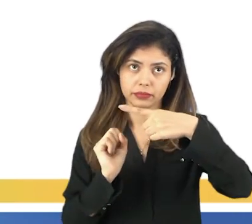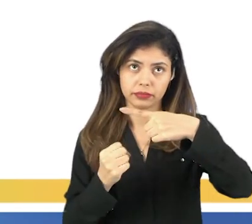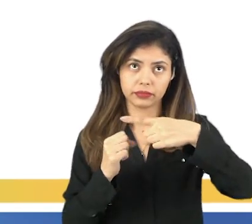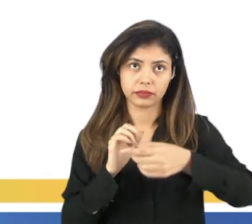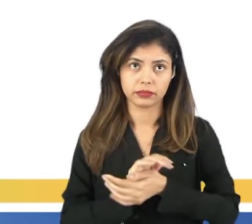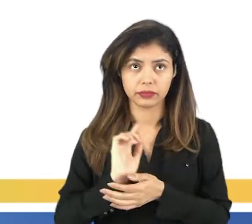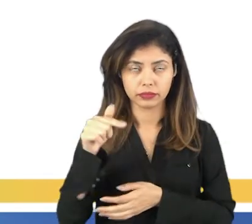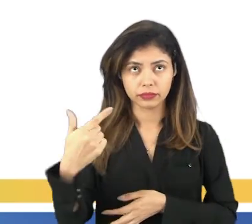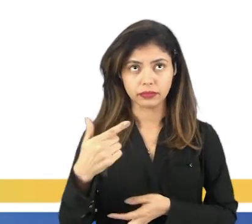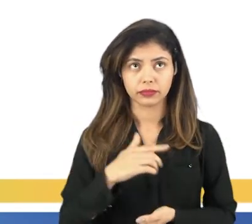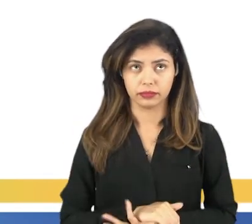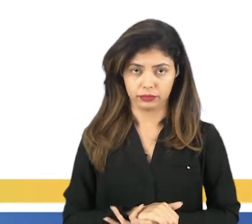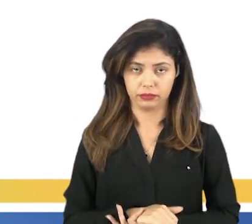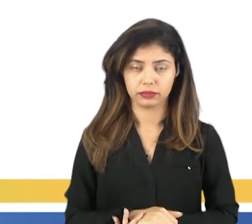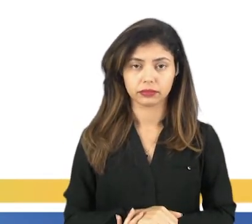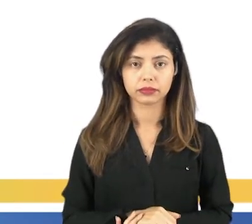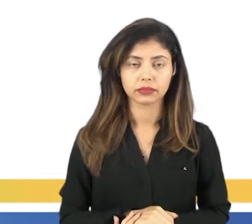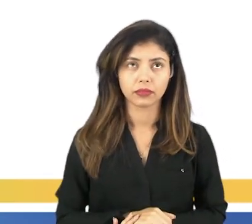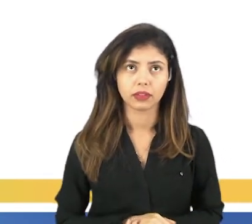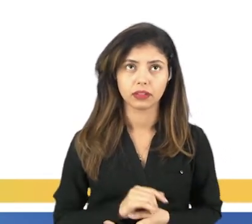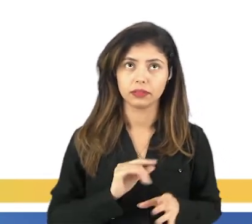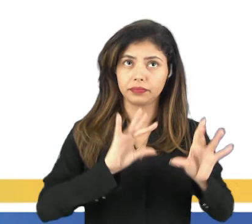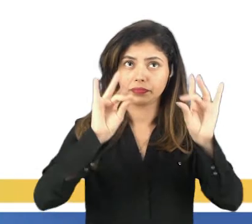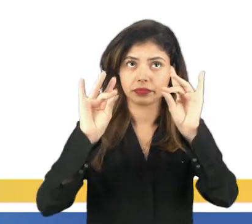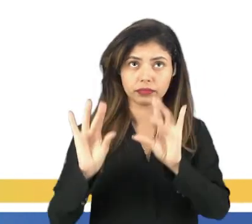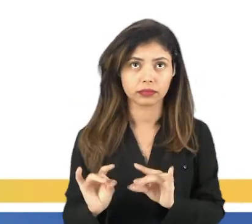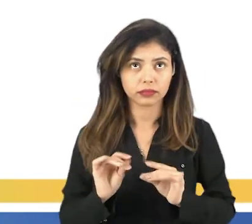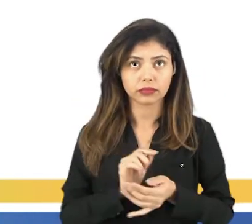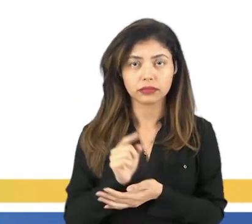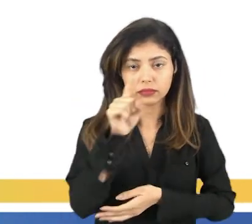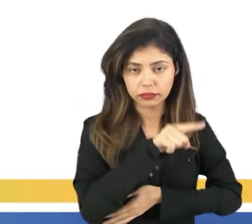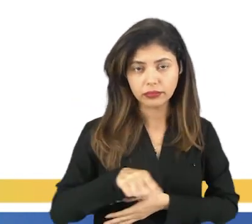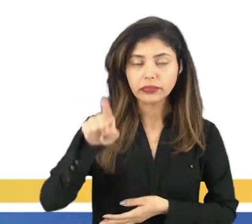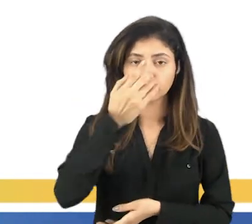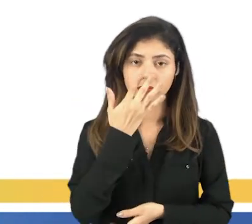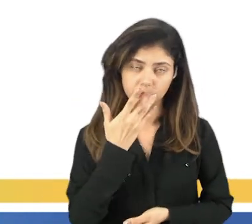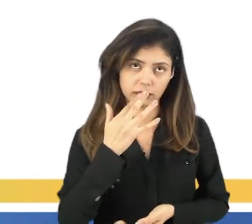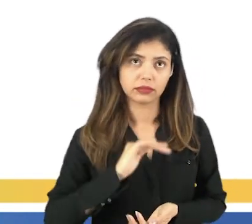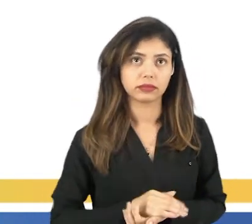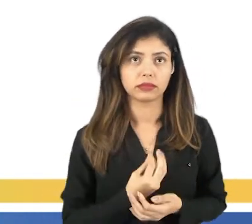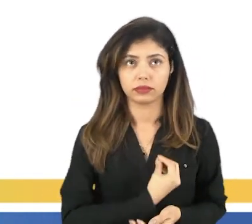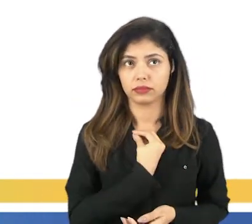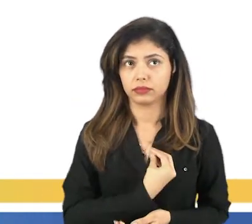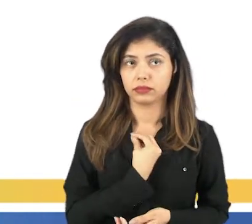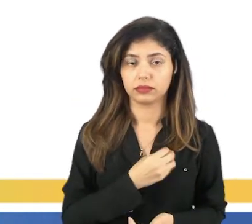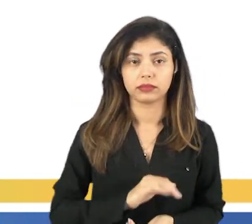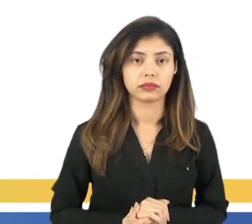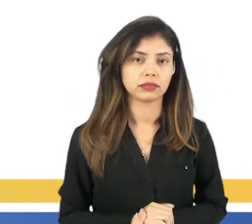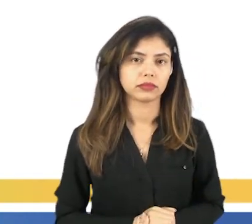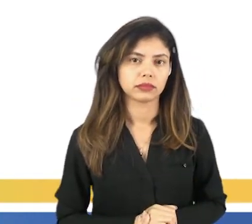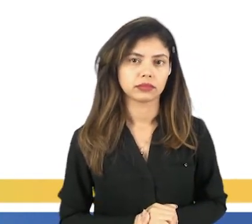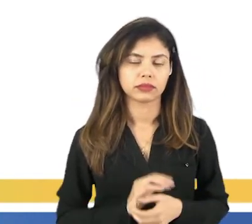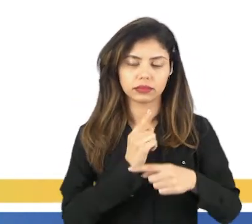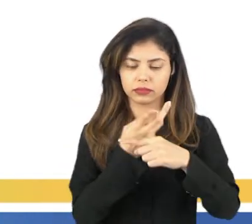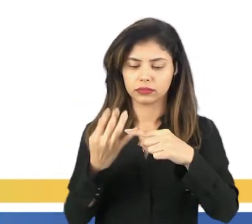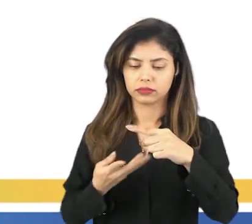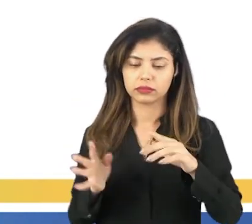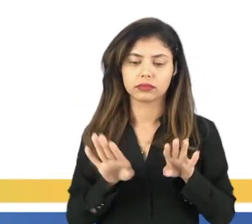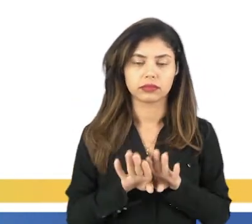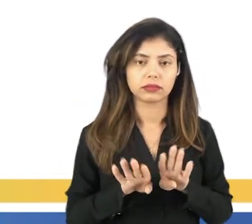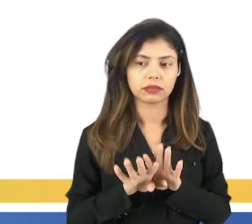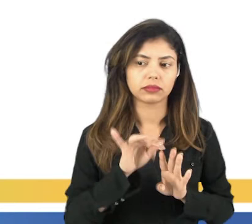nossa próxima? Em cada círculo, a área colorida representa uma fração e um inteiro.